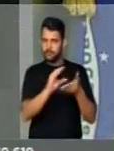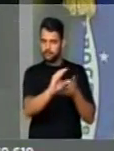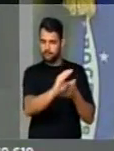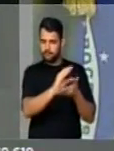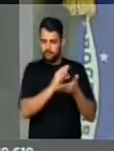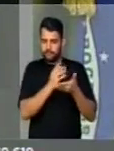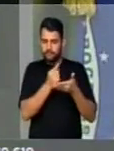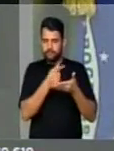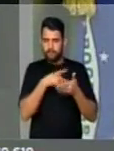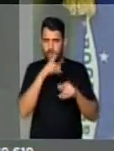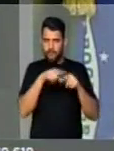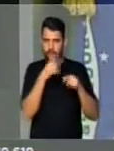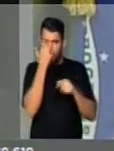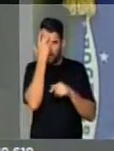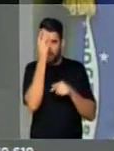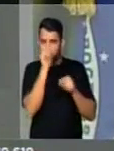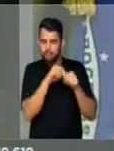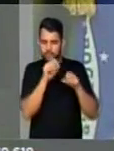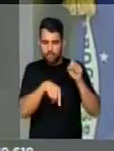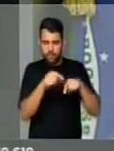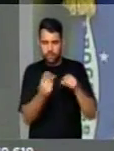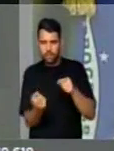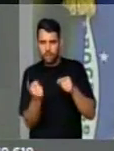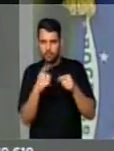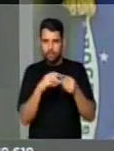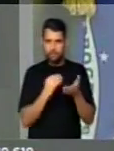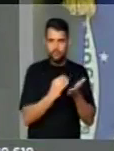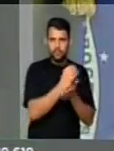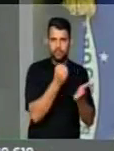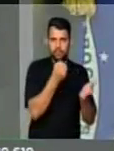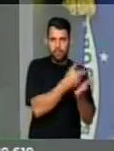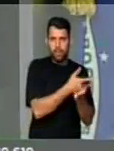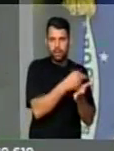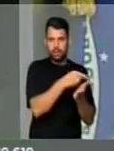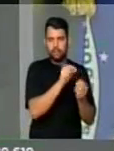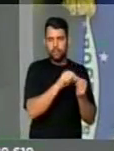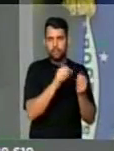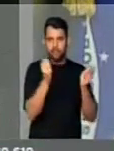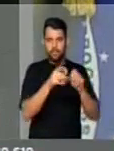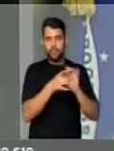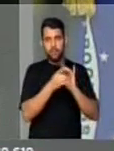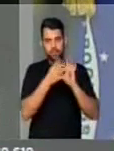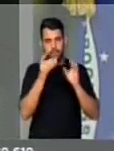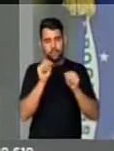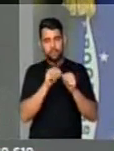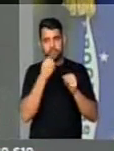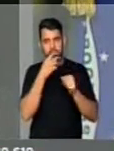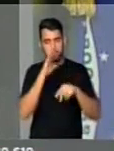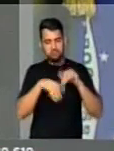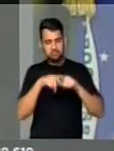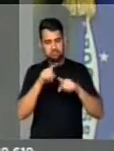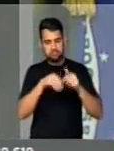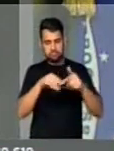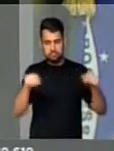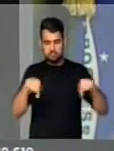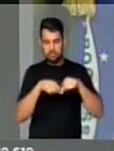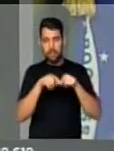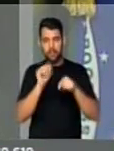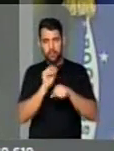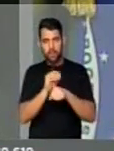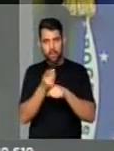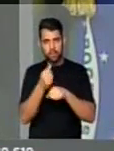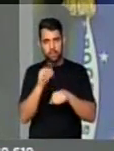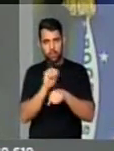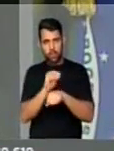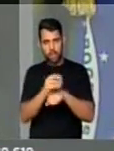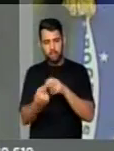financiamento, produz-se e devolve o dinheiro, que permitiu a modernização de boa parte desta agricultura